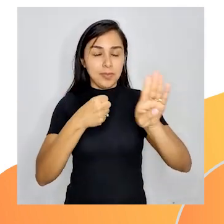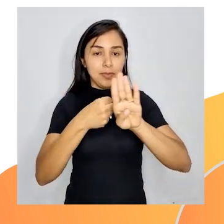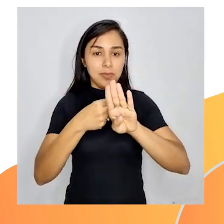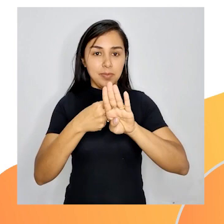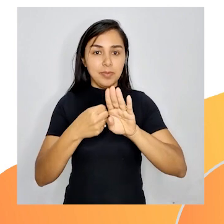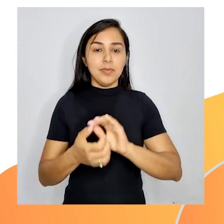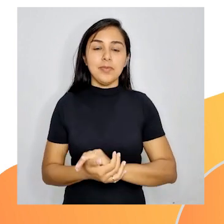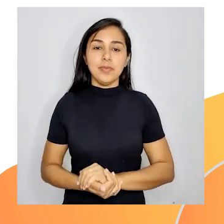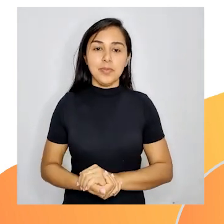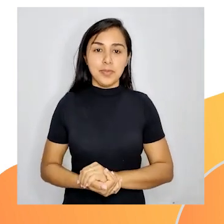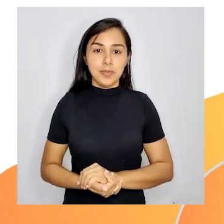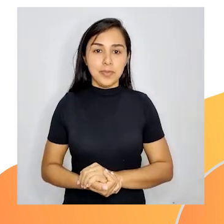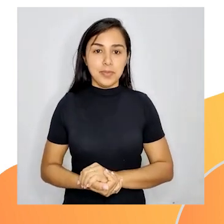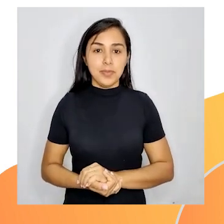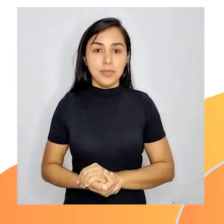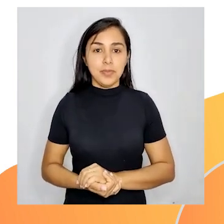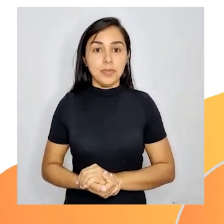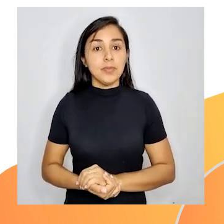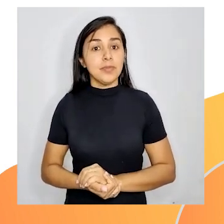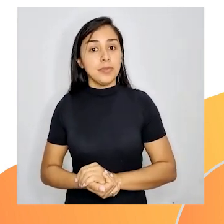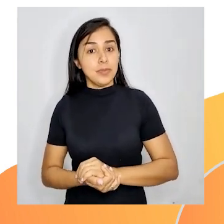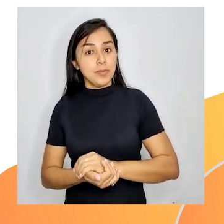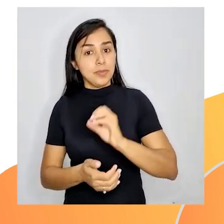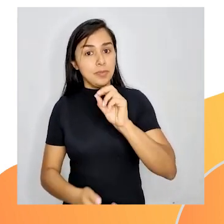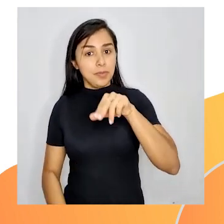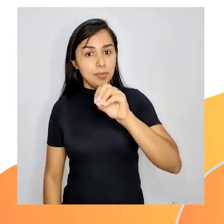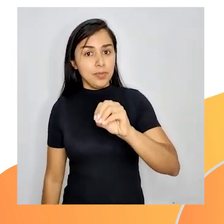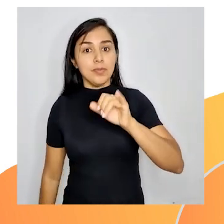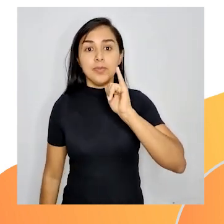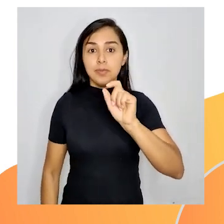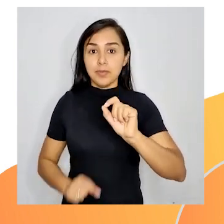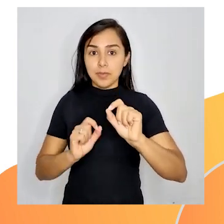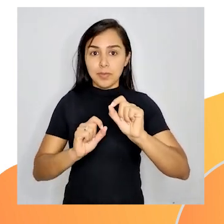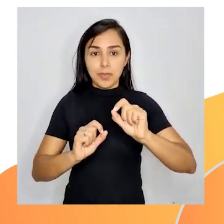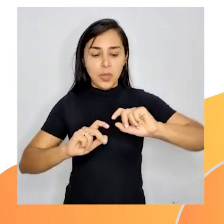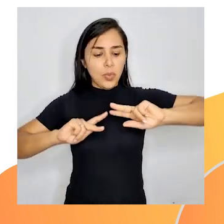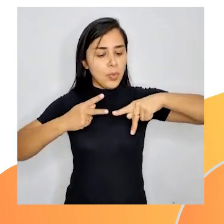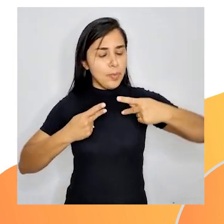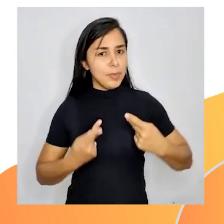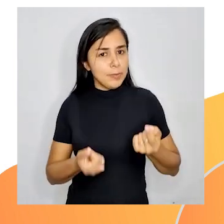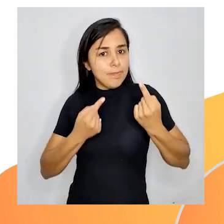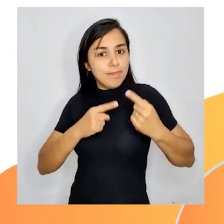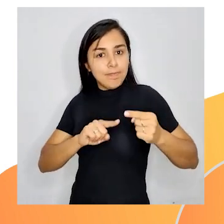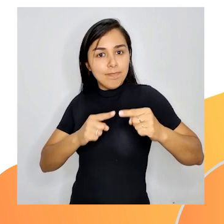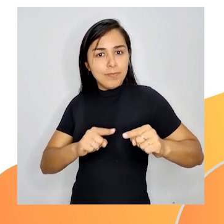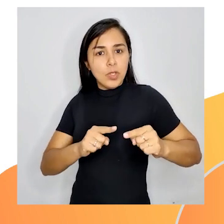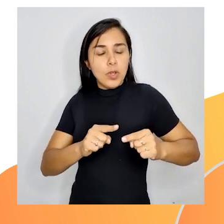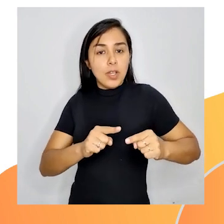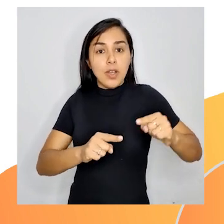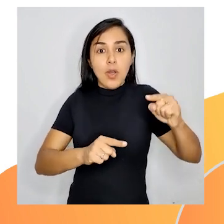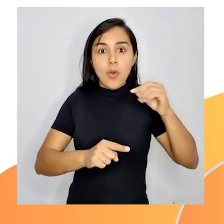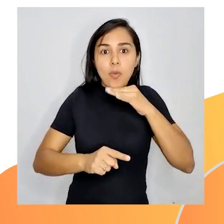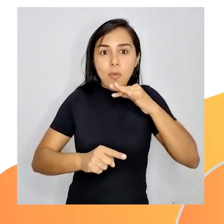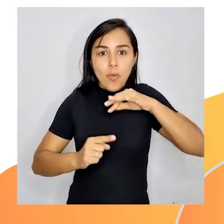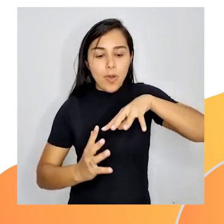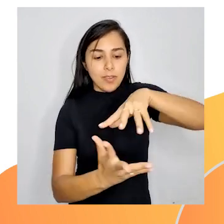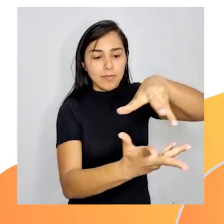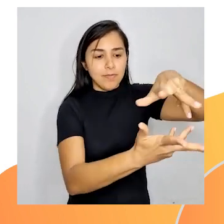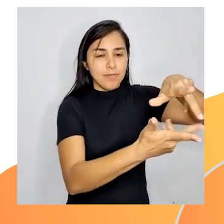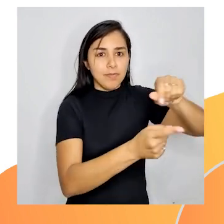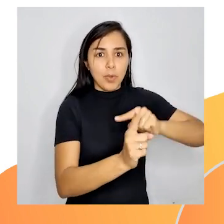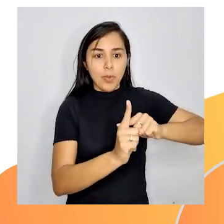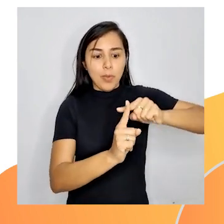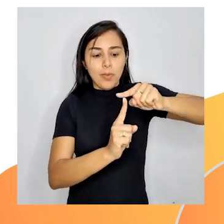lá? ONU diz que a humanidade causou aquecimento global. Tem certeza de que esse é o caminho